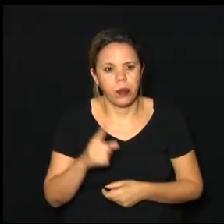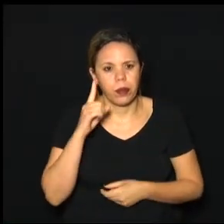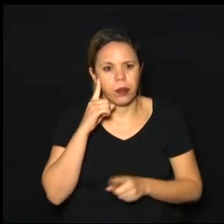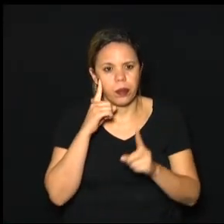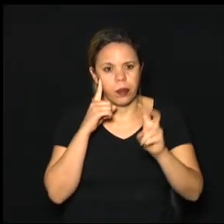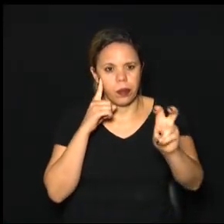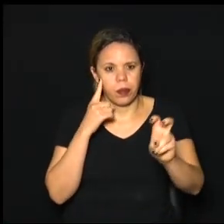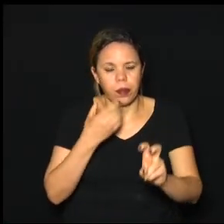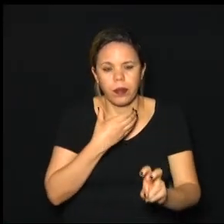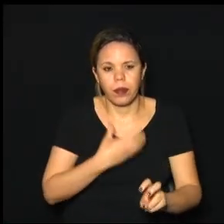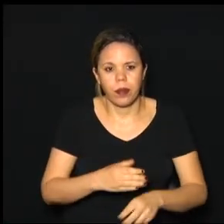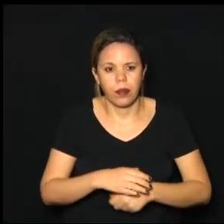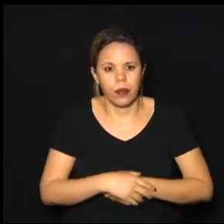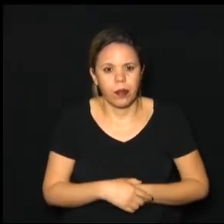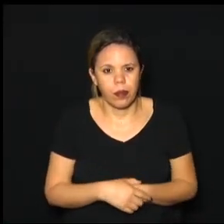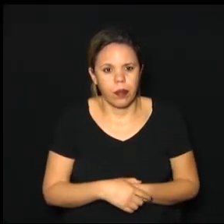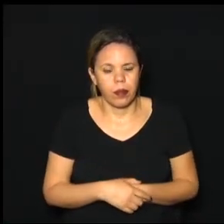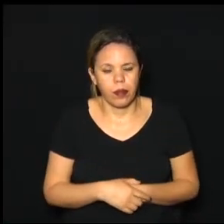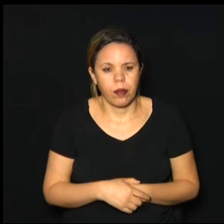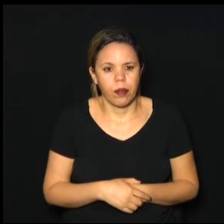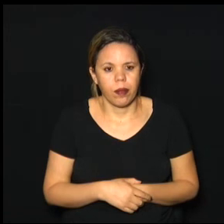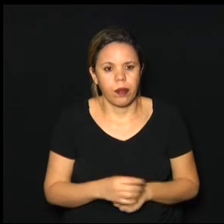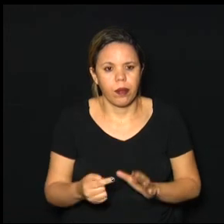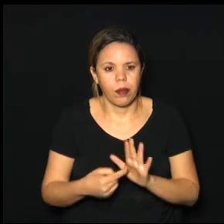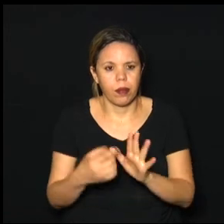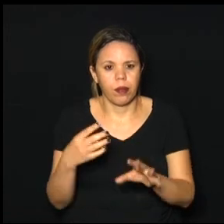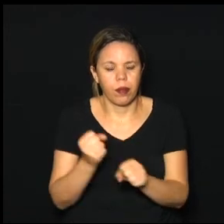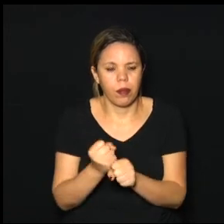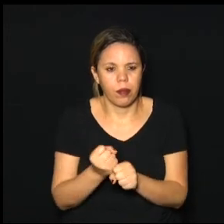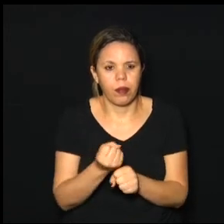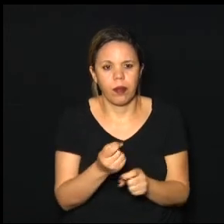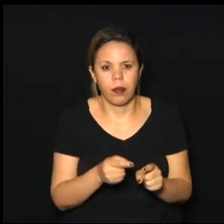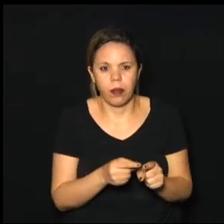15 de dezembro, e a prestação de contas parcial, que é